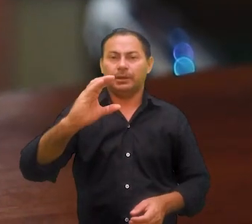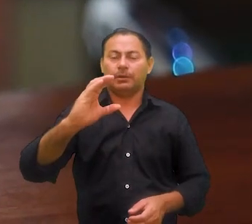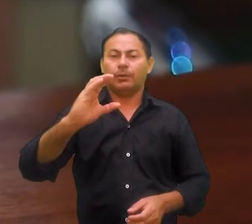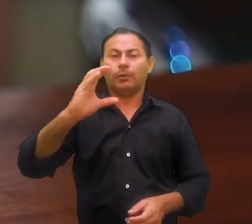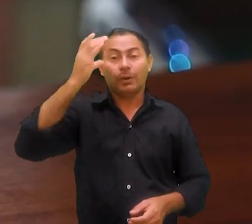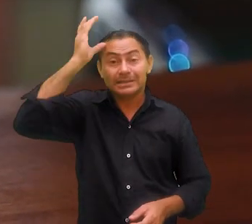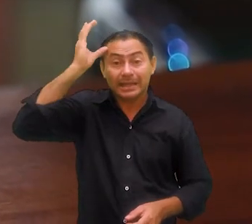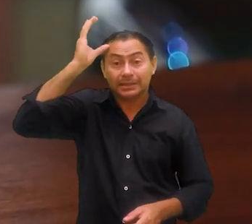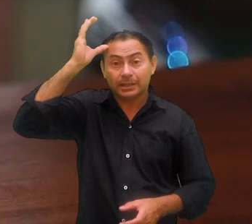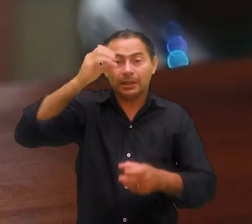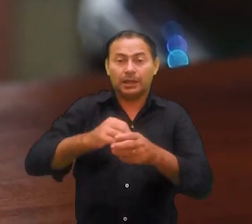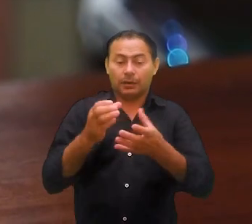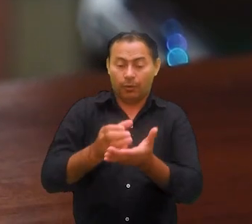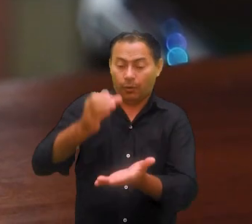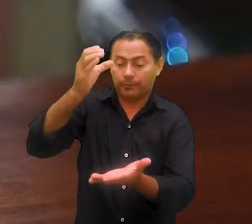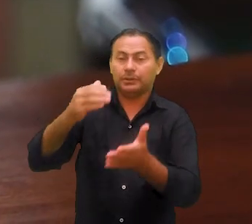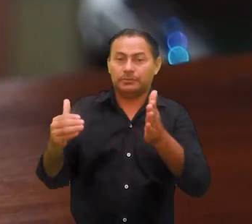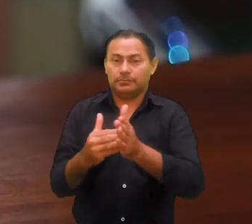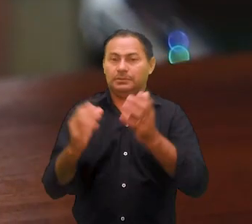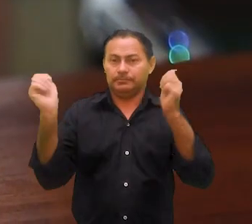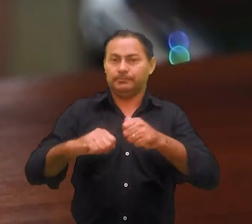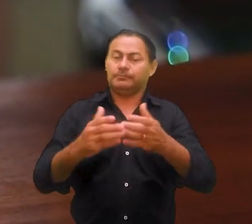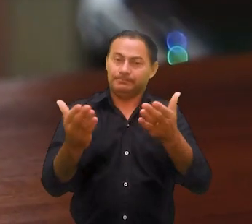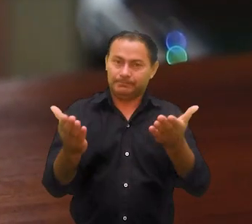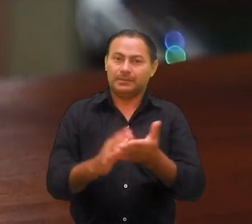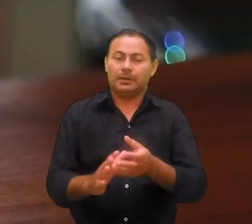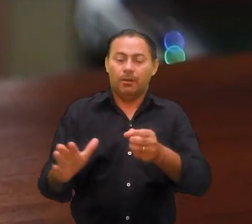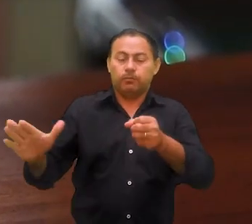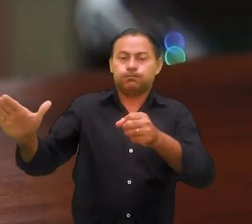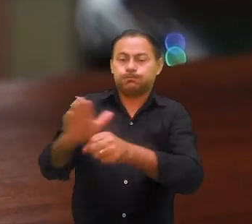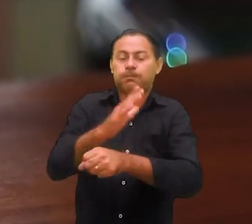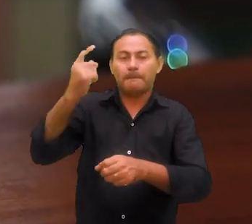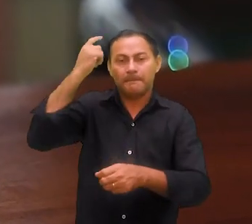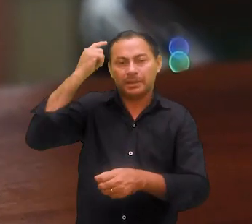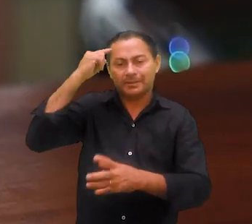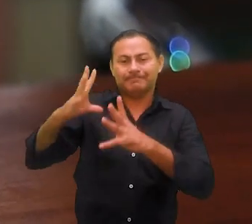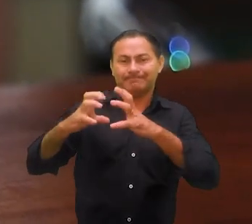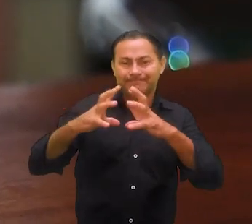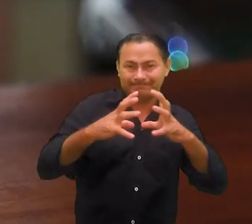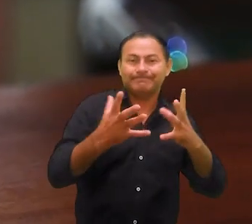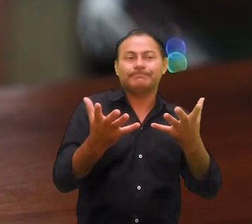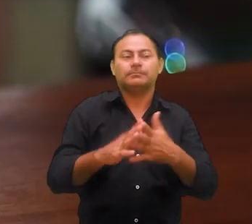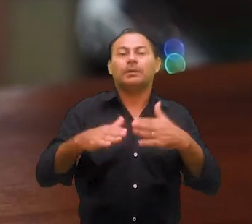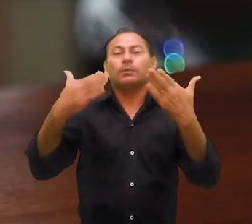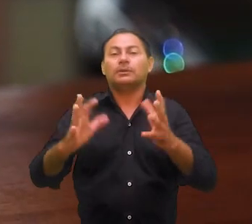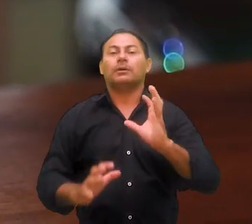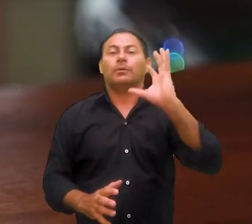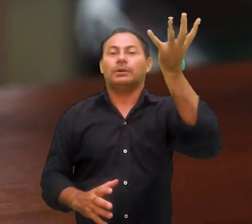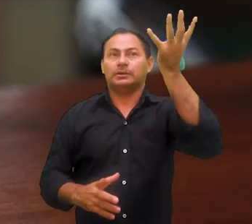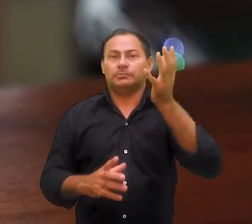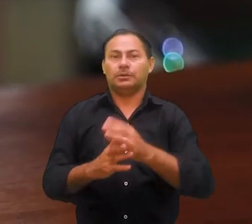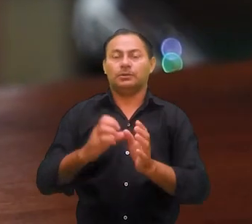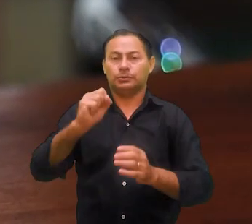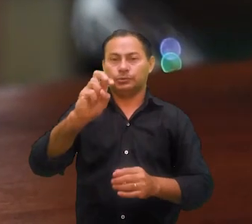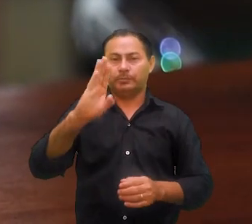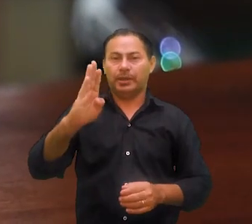é como um copo que tem um limite de capacidade e que acaba se enchendo de pensamentos conflitantes. Quando